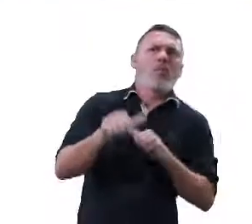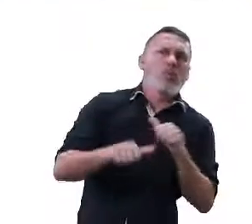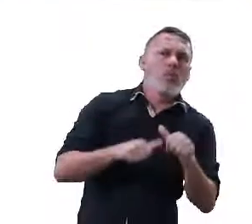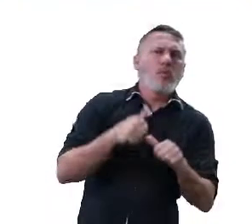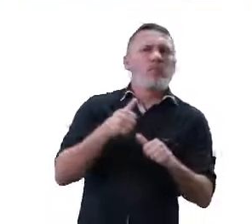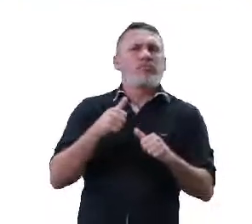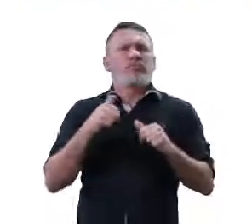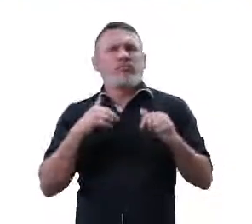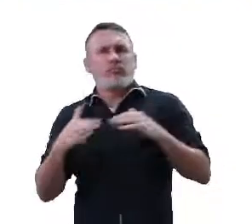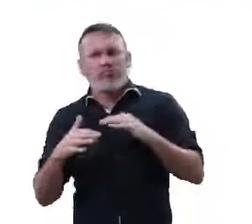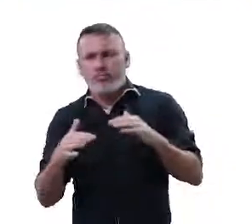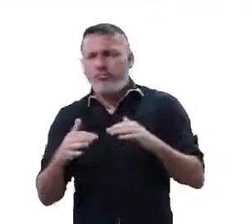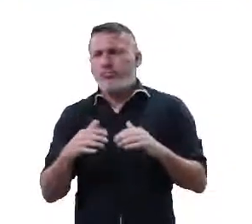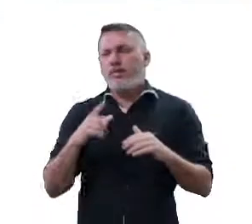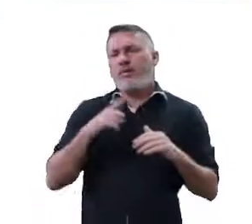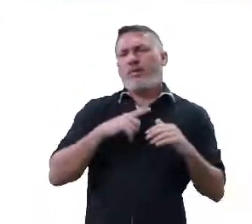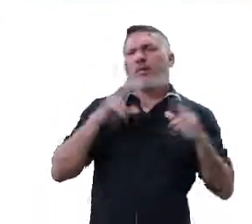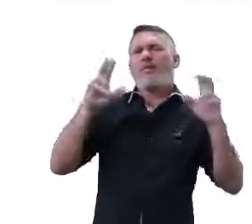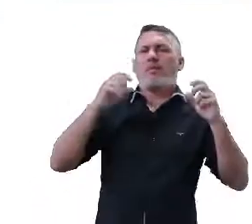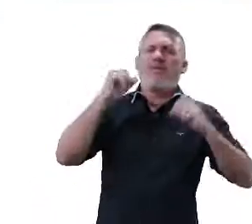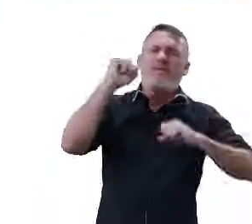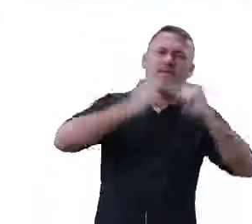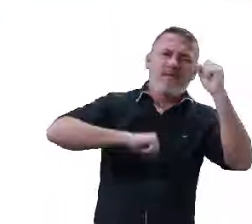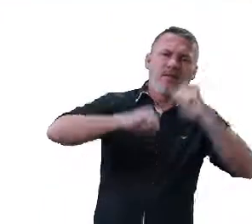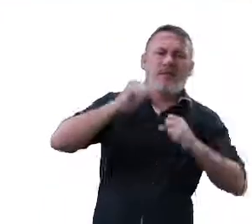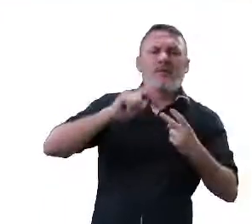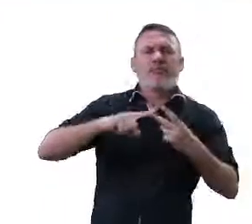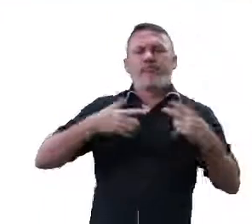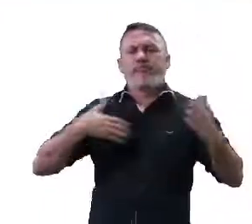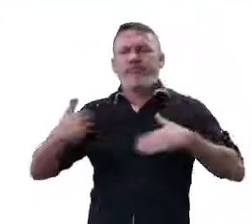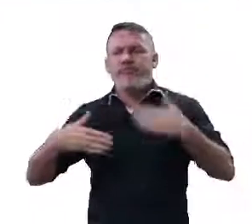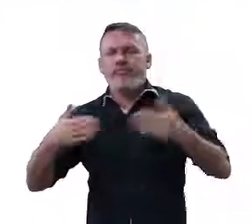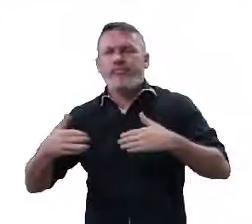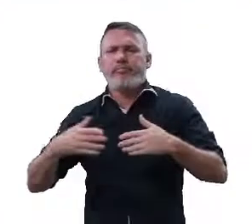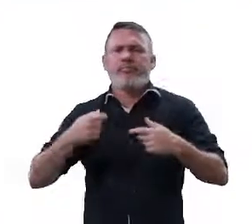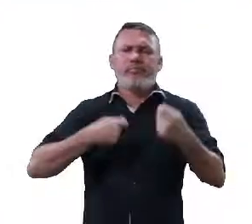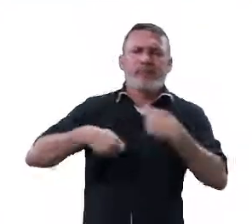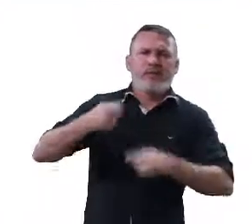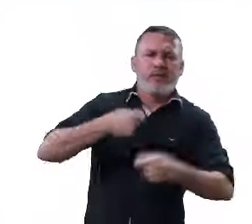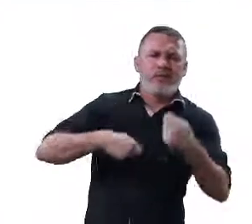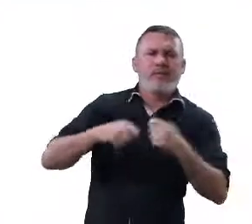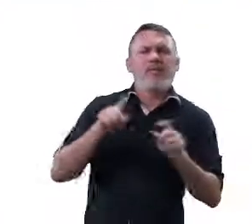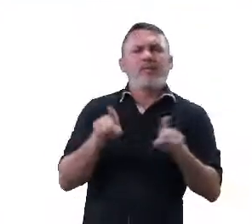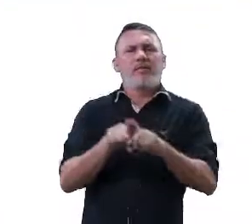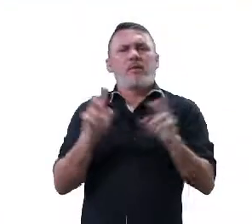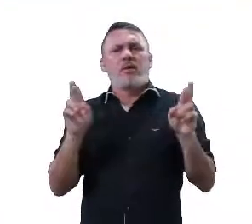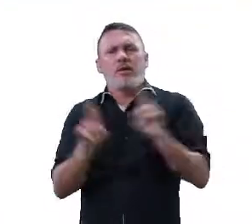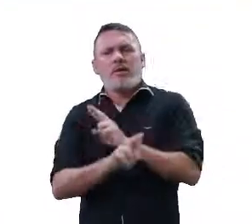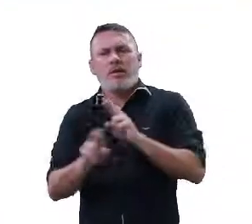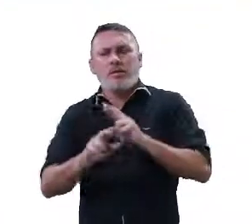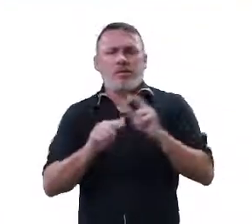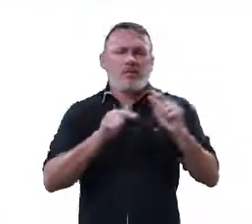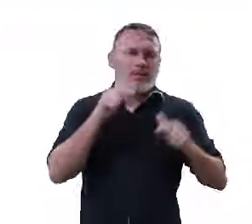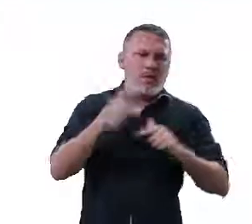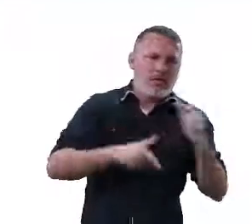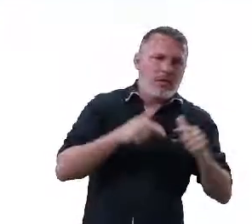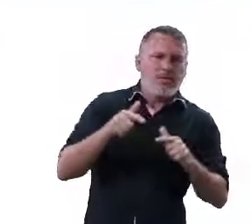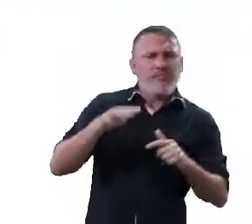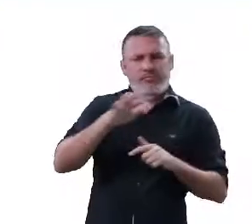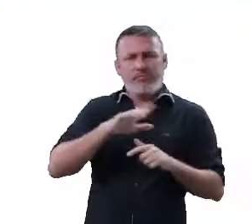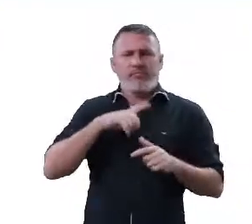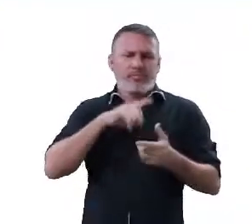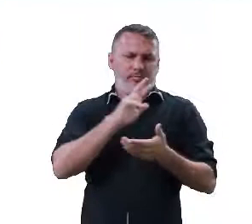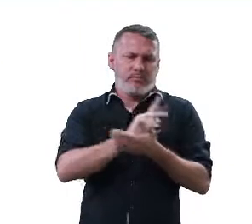E o que ocorre aqui? Então, ele está falando de industrialização, comércio, né, das relações de trabalho,